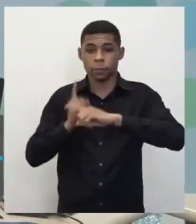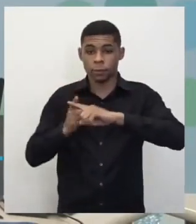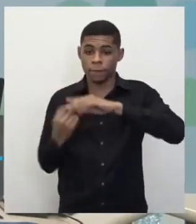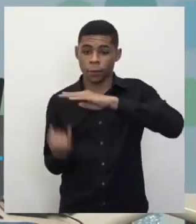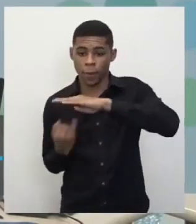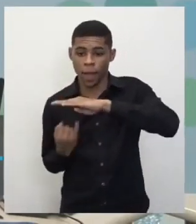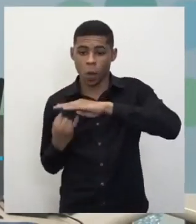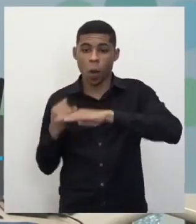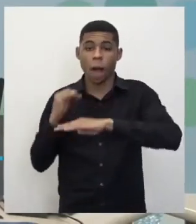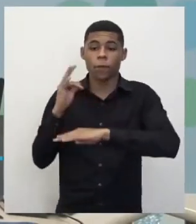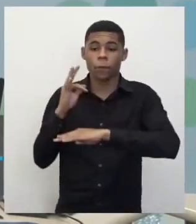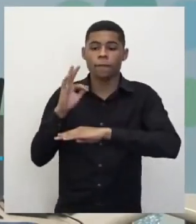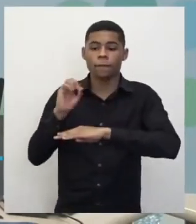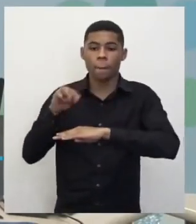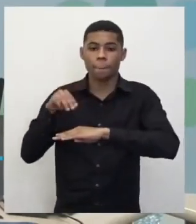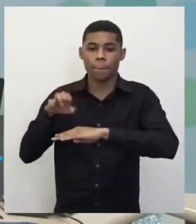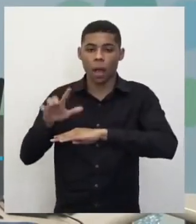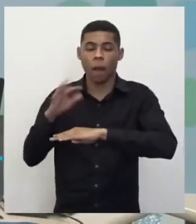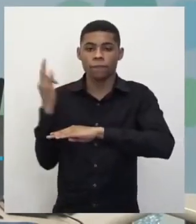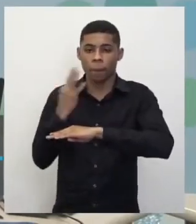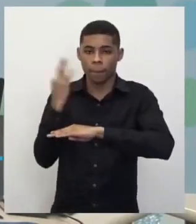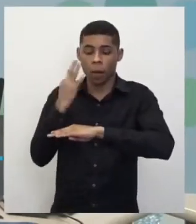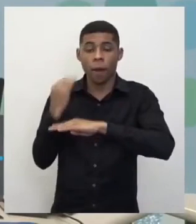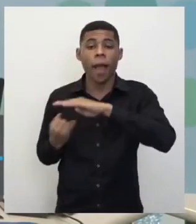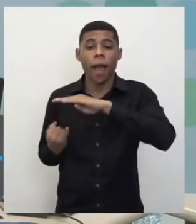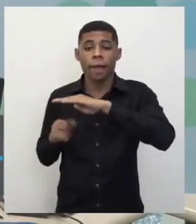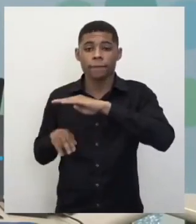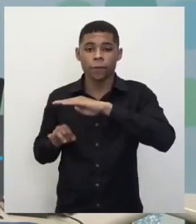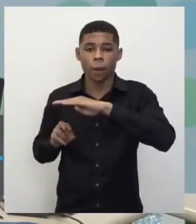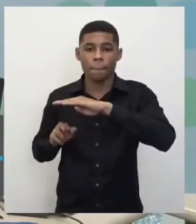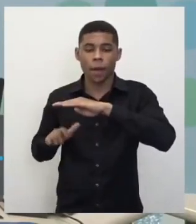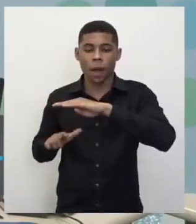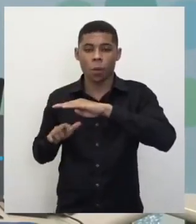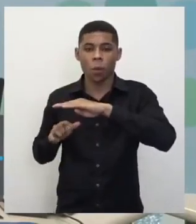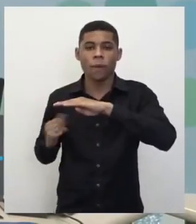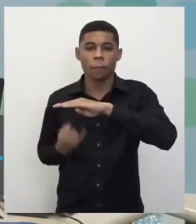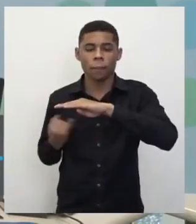variada, linguagem a aluna Heloísa disse que é uma linguagem formal.